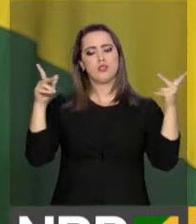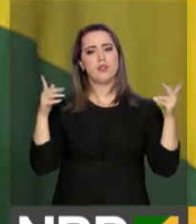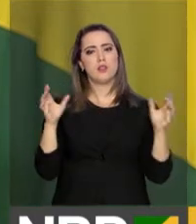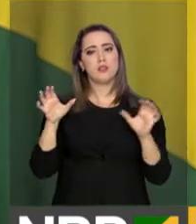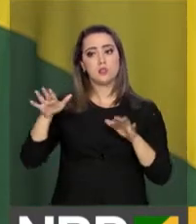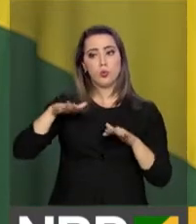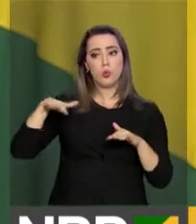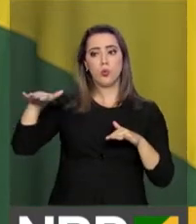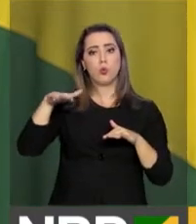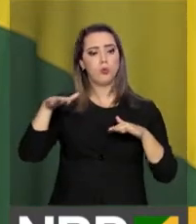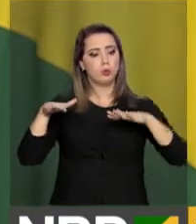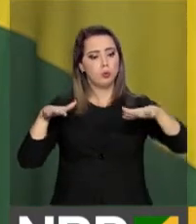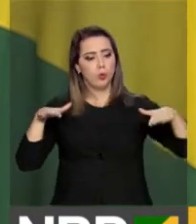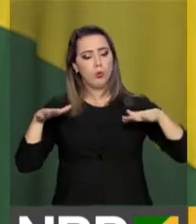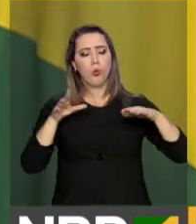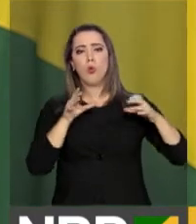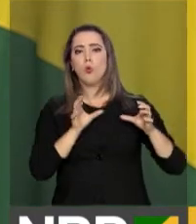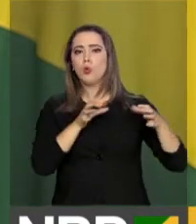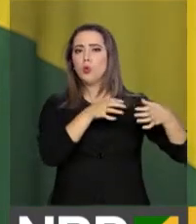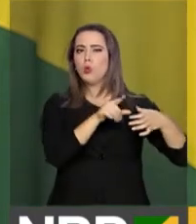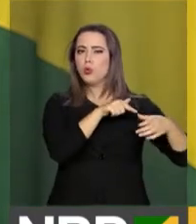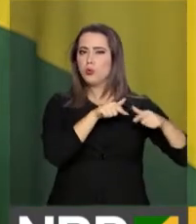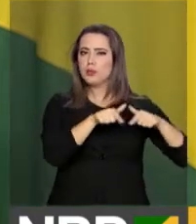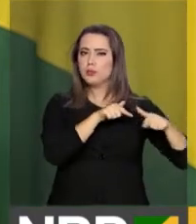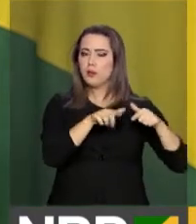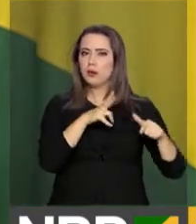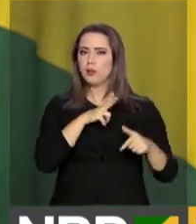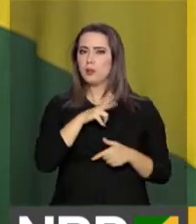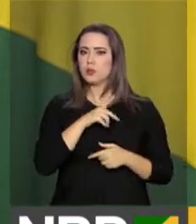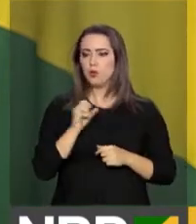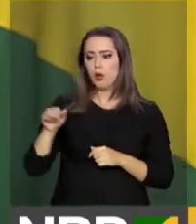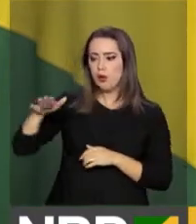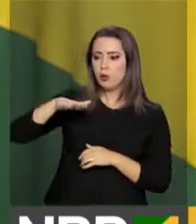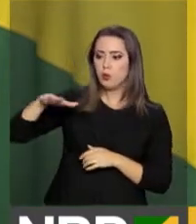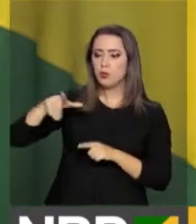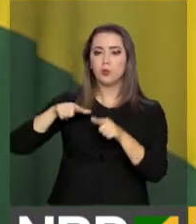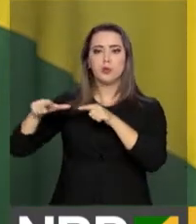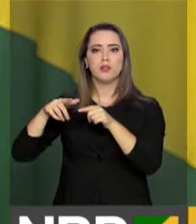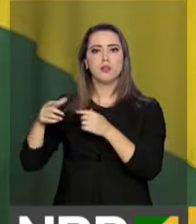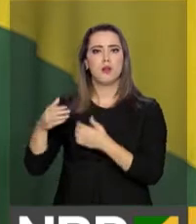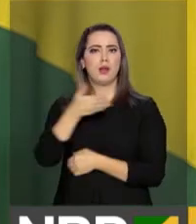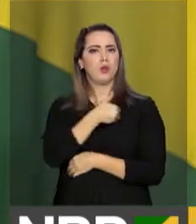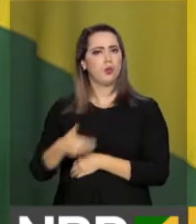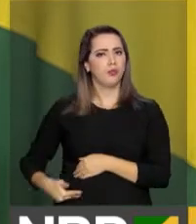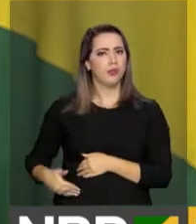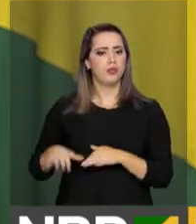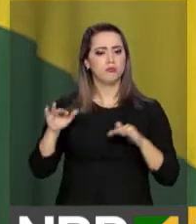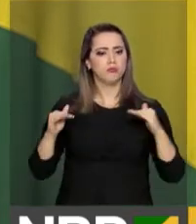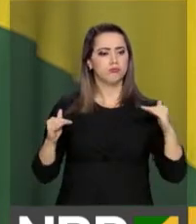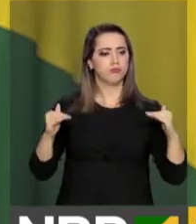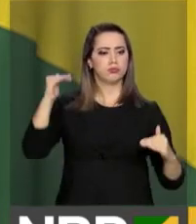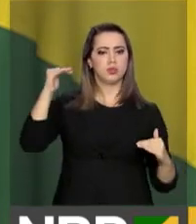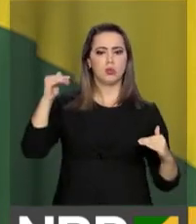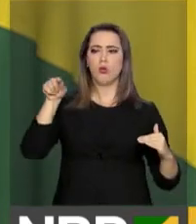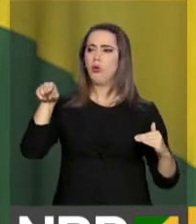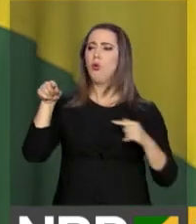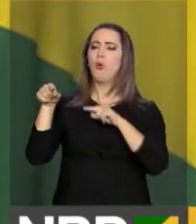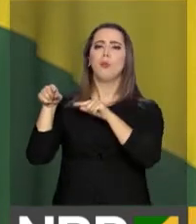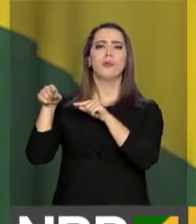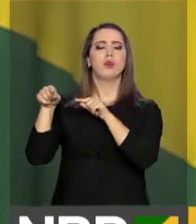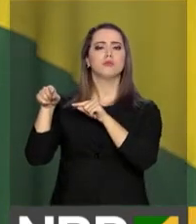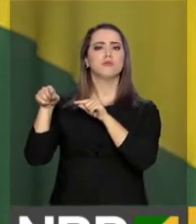do trabalhador da iniciativa privada e do trabalhador do serviço público por acaso o trabalhador do serviço público